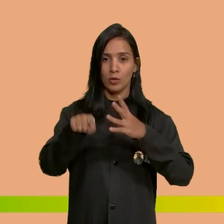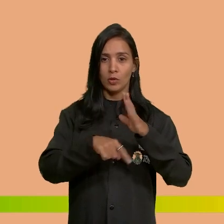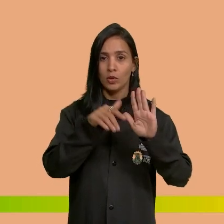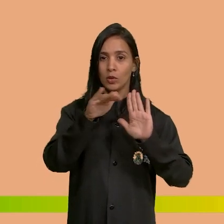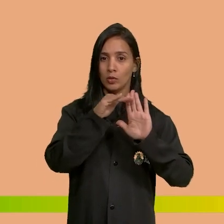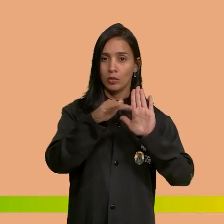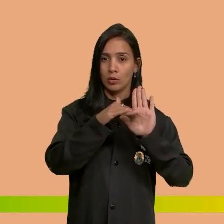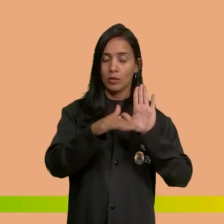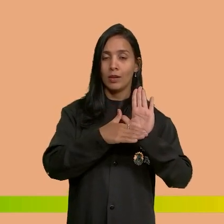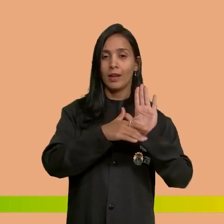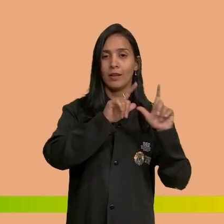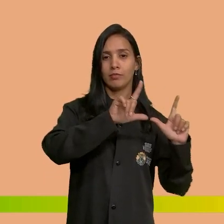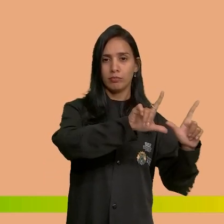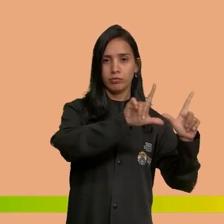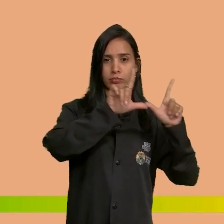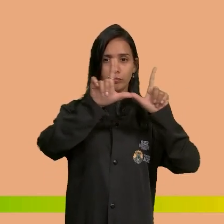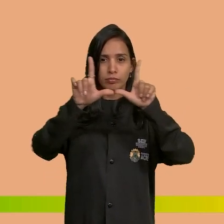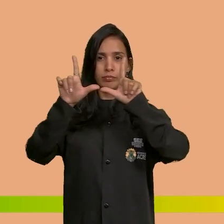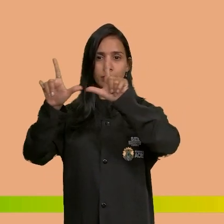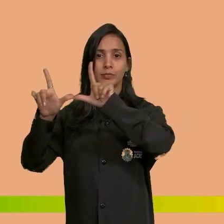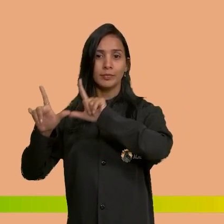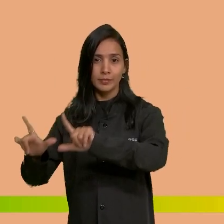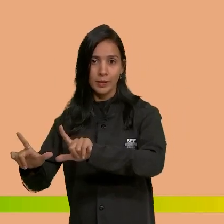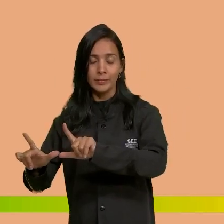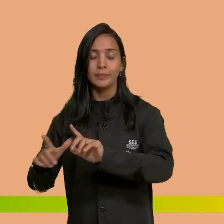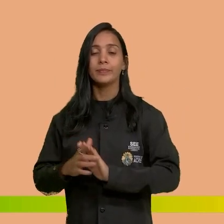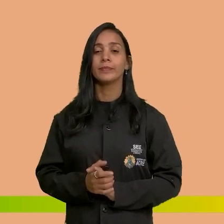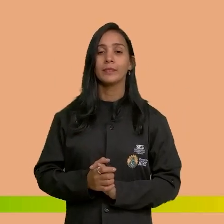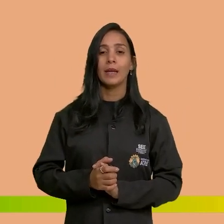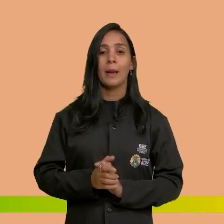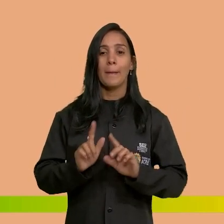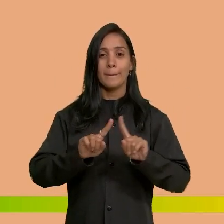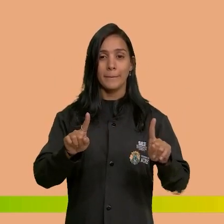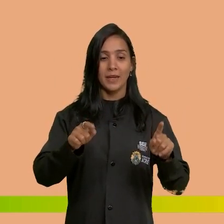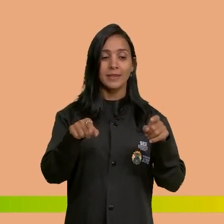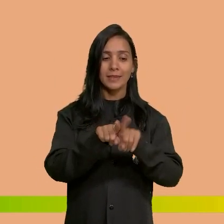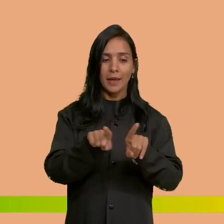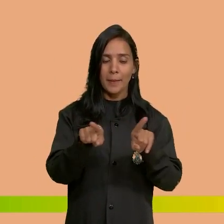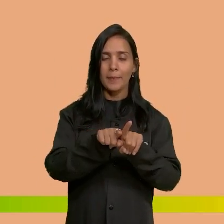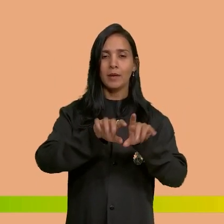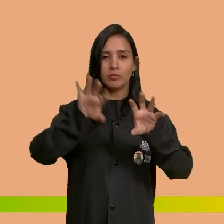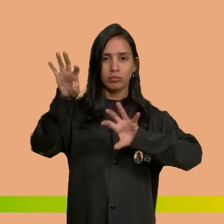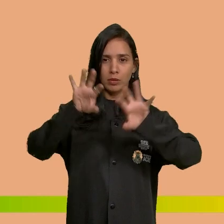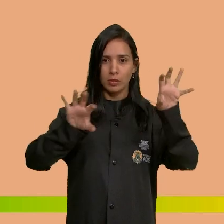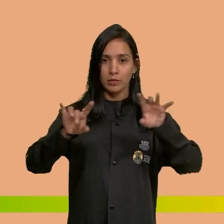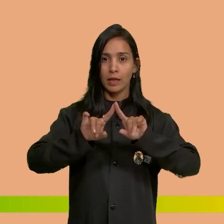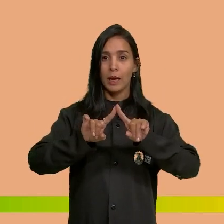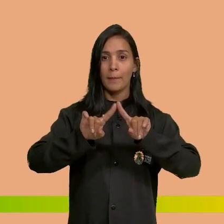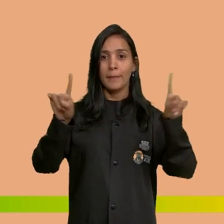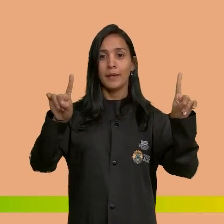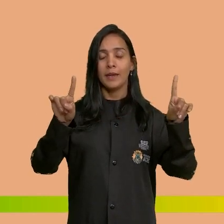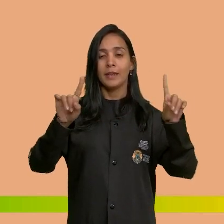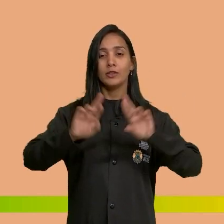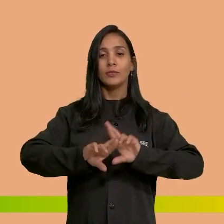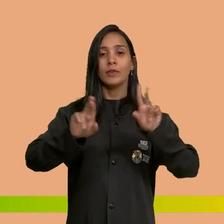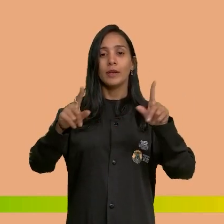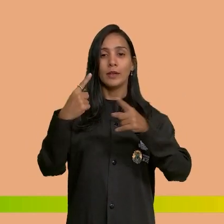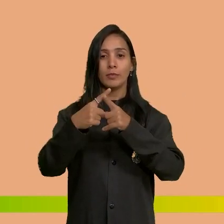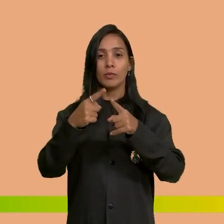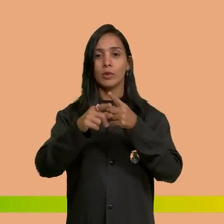divisões menores dentro do ato. Ou seja, né, são outras divisões, só que de maneira mais, de forma